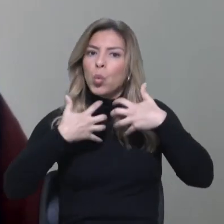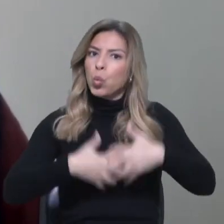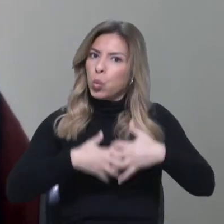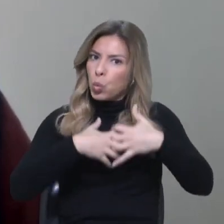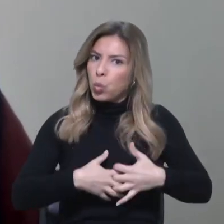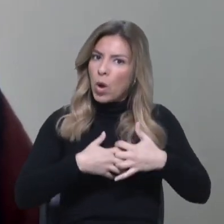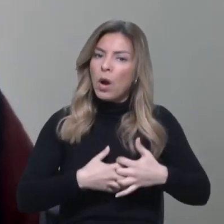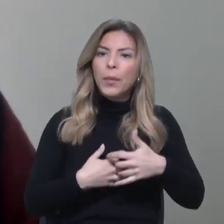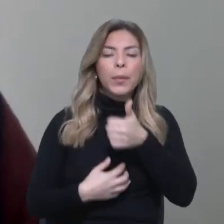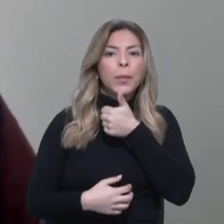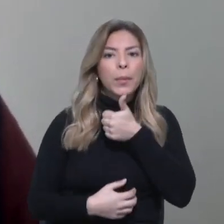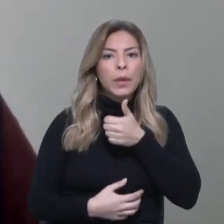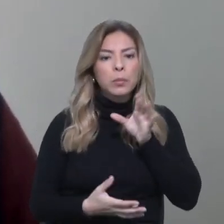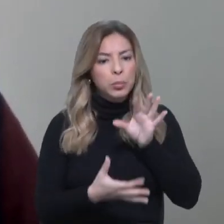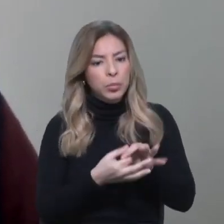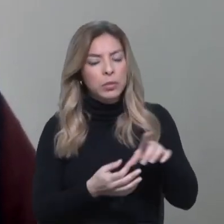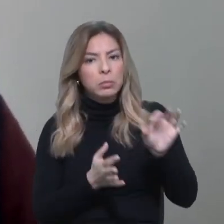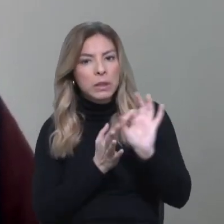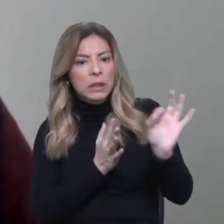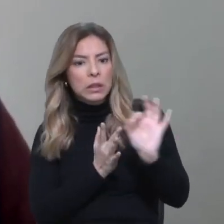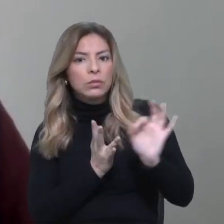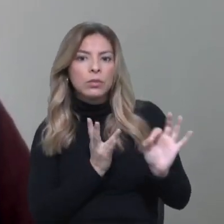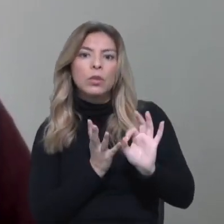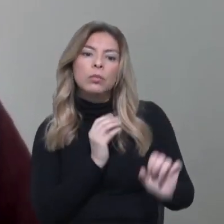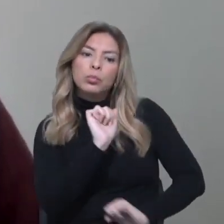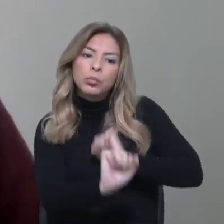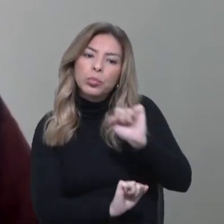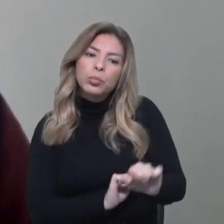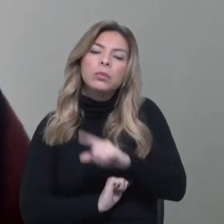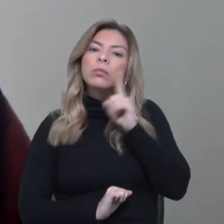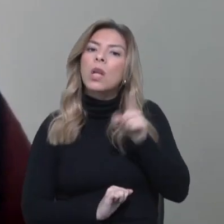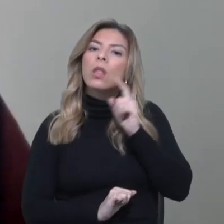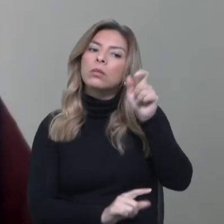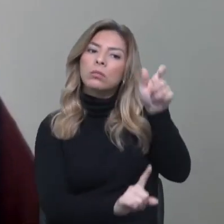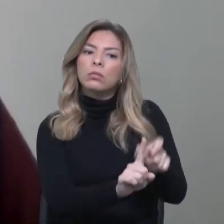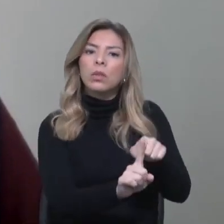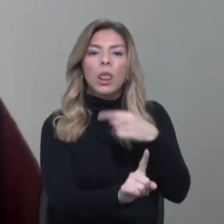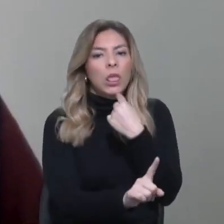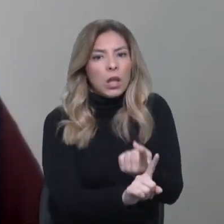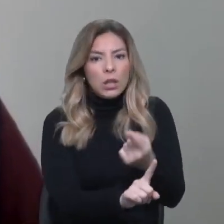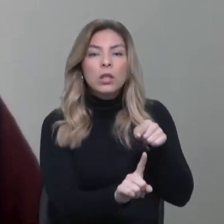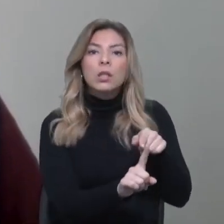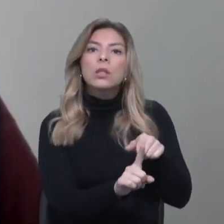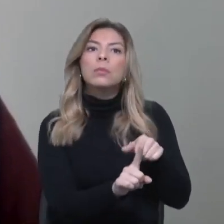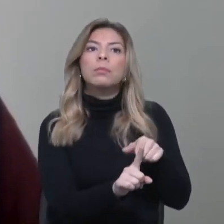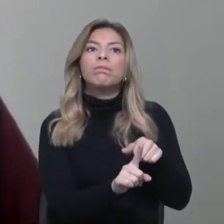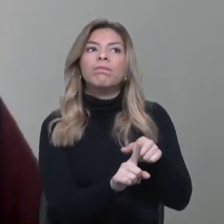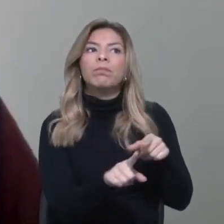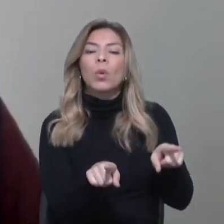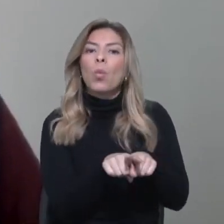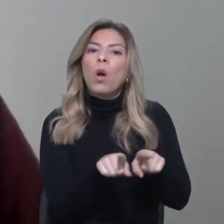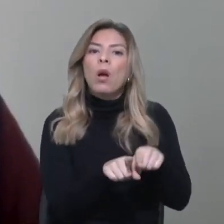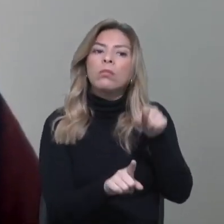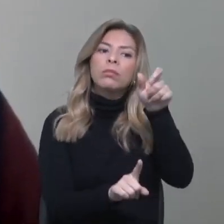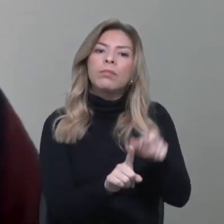à natureza específica desse entendimento, depois de Zelensky ter dito que não vão deixar que os ucranianos paguem